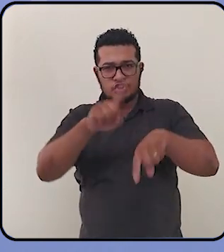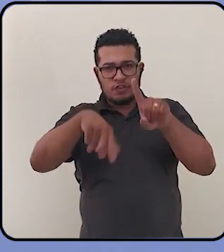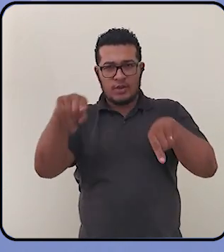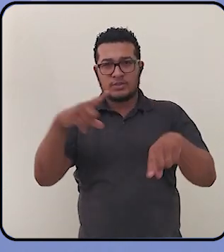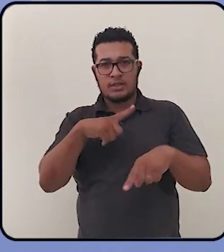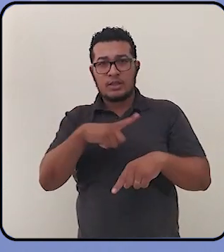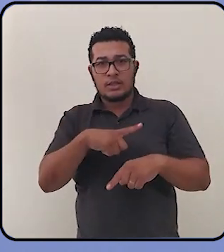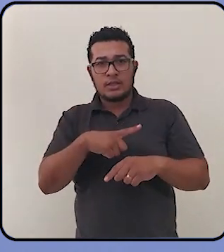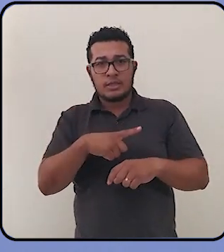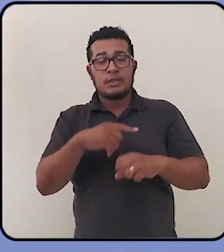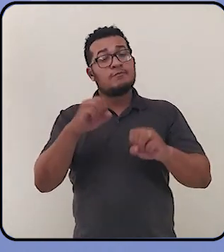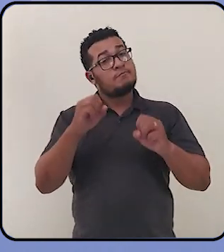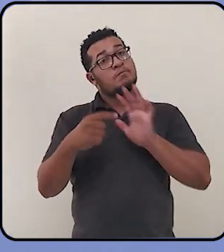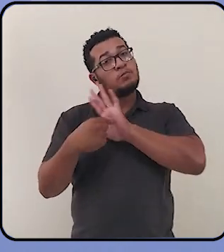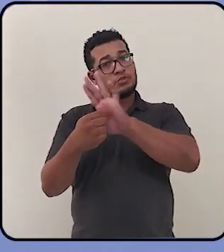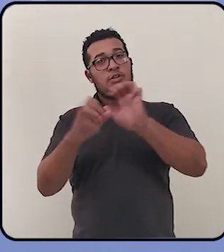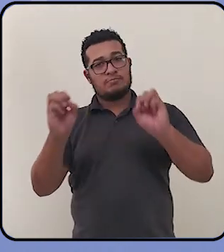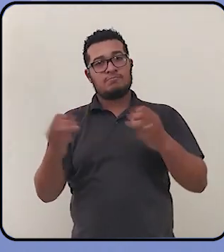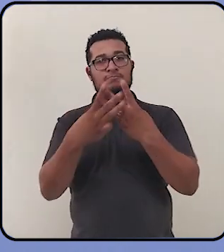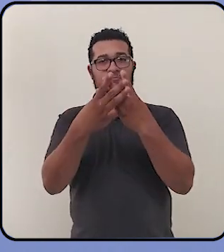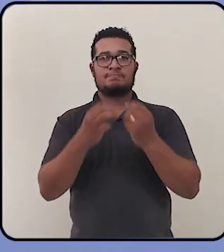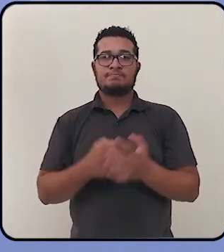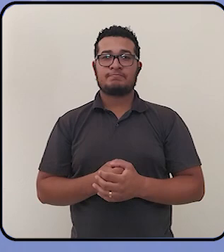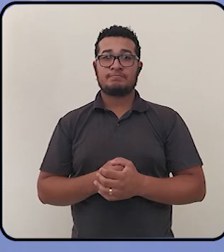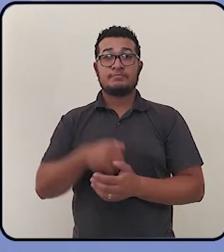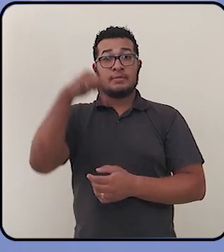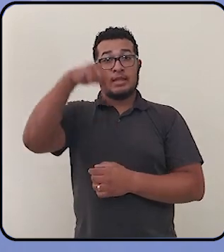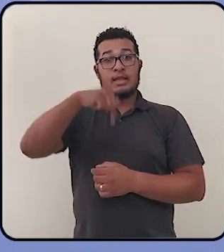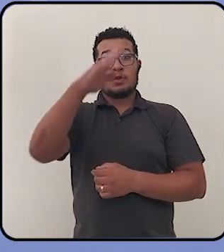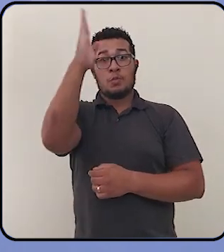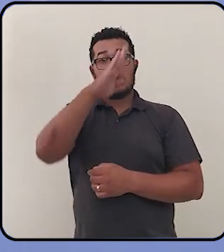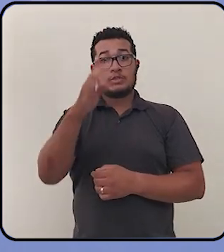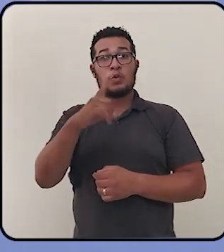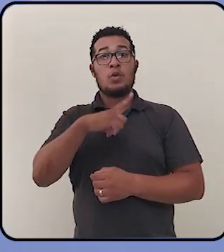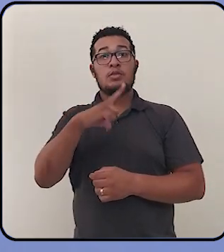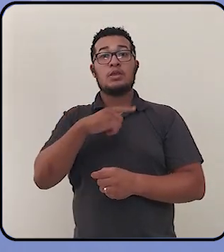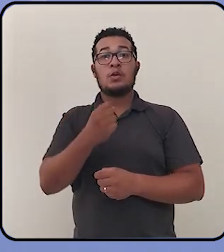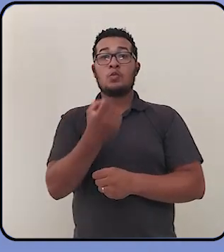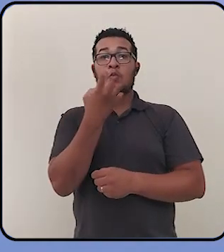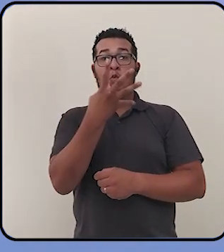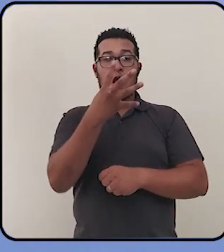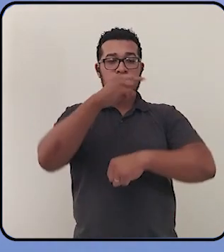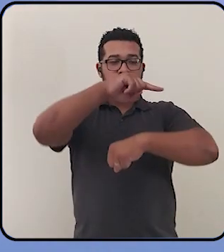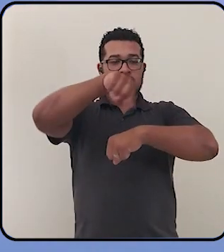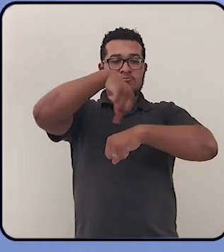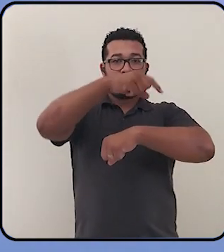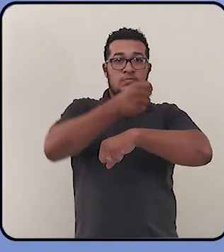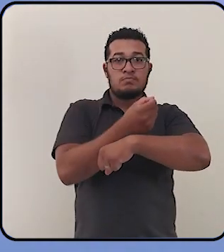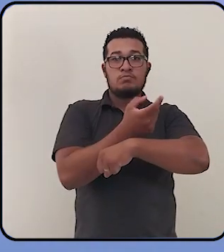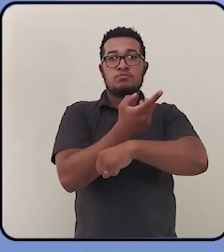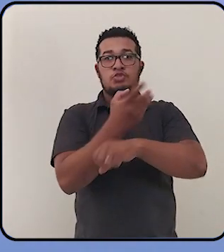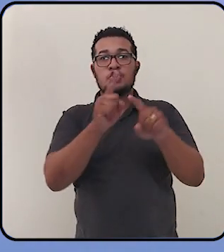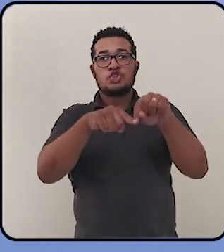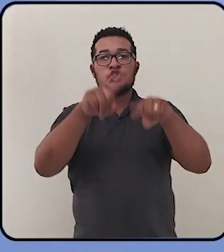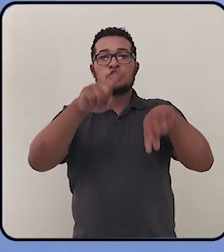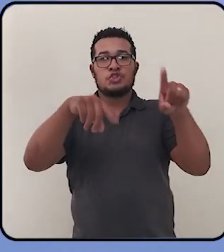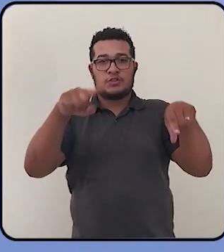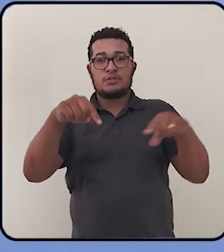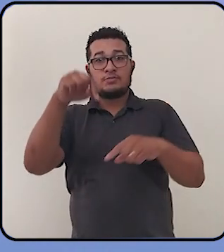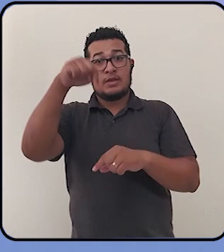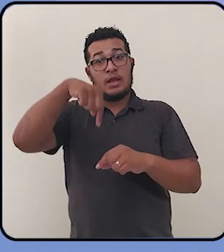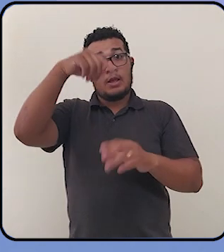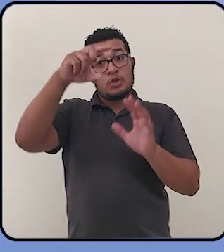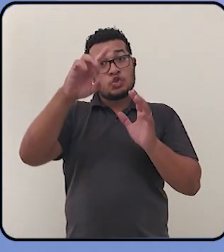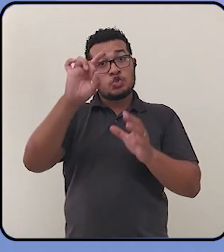Brasil, né, conforme vocês vão ver no próximo slide, o Brasil tem